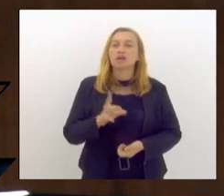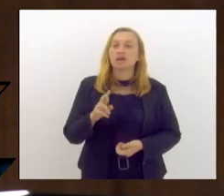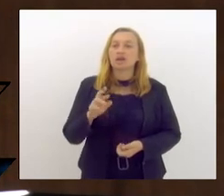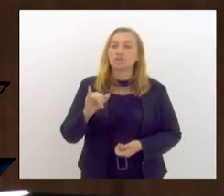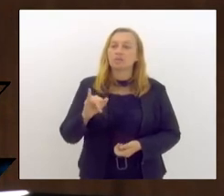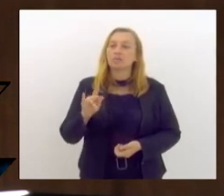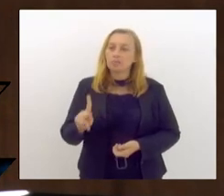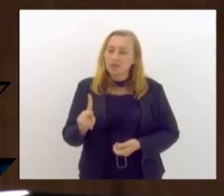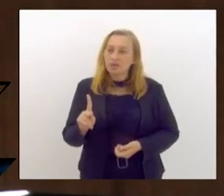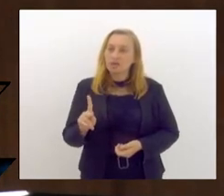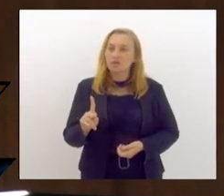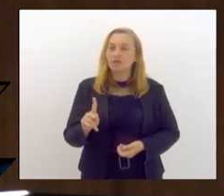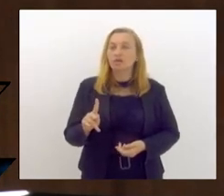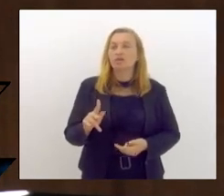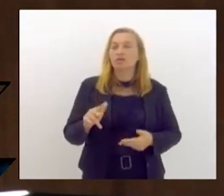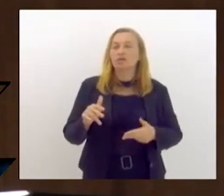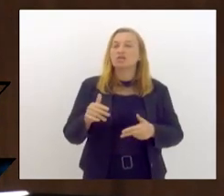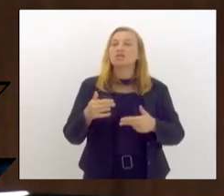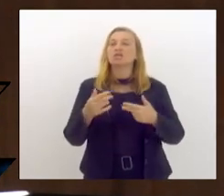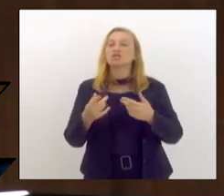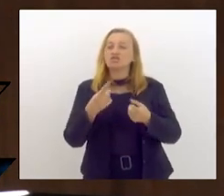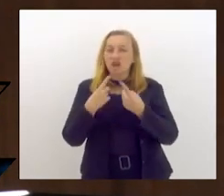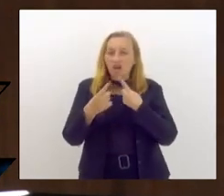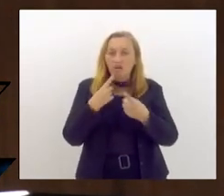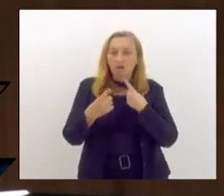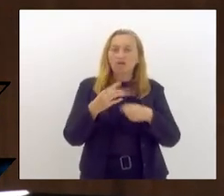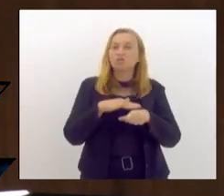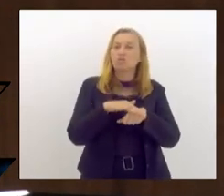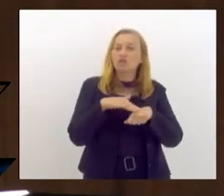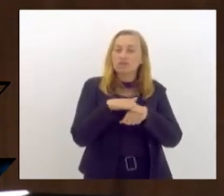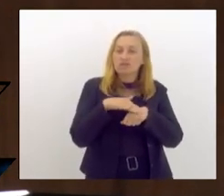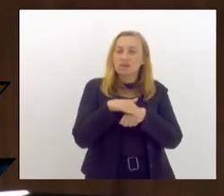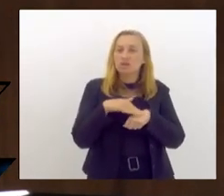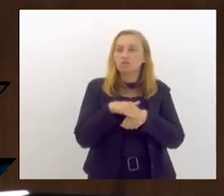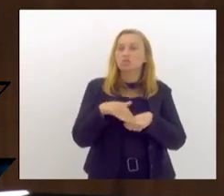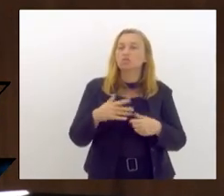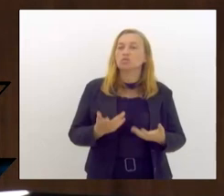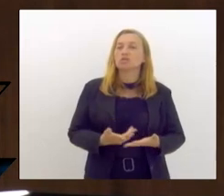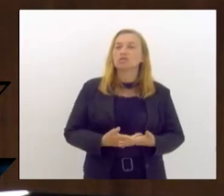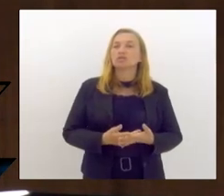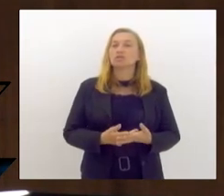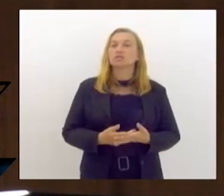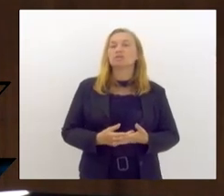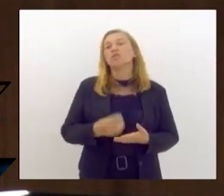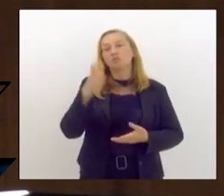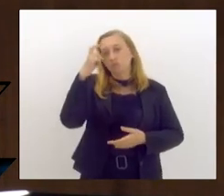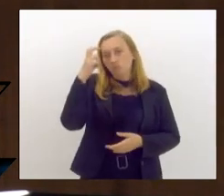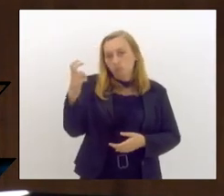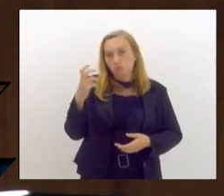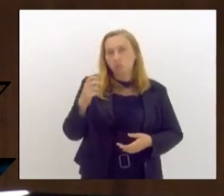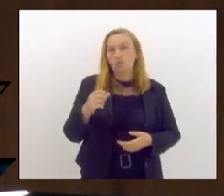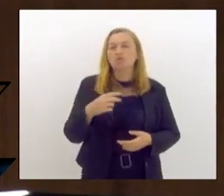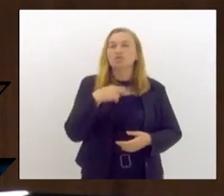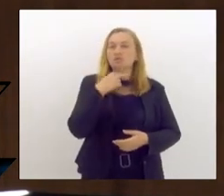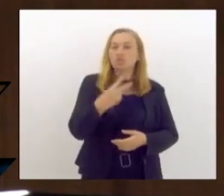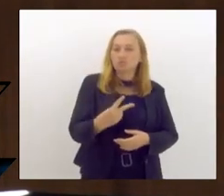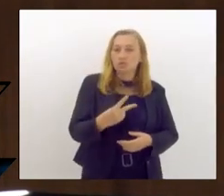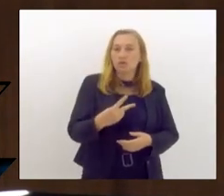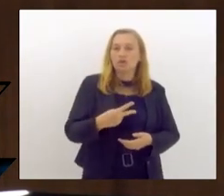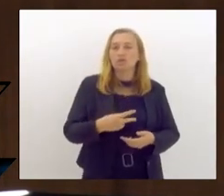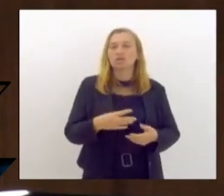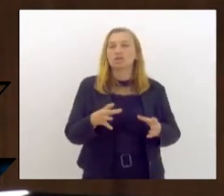que trabalha exatamente dialogando, conversando, trazendo cultura, dando voz